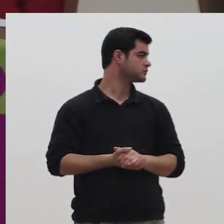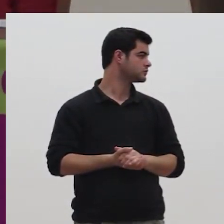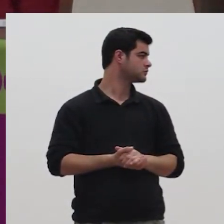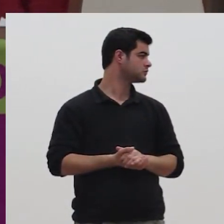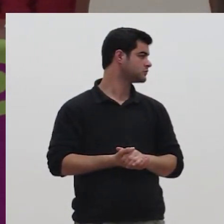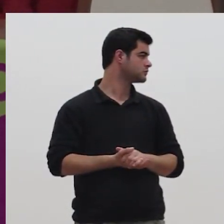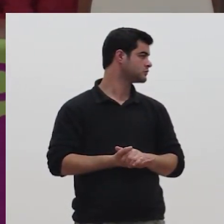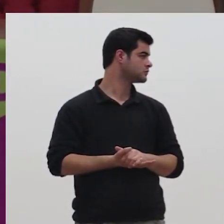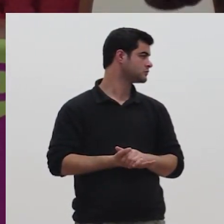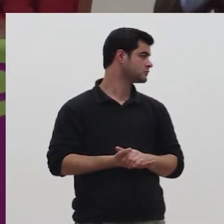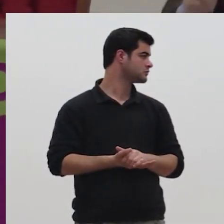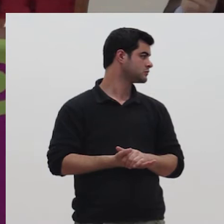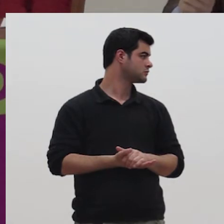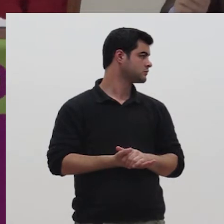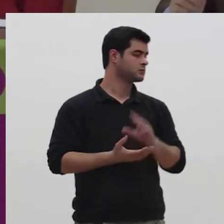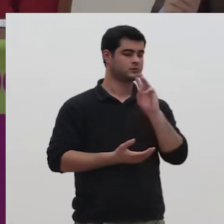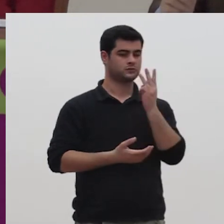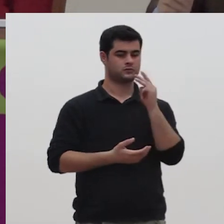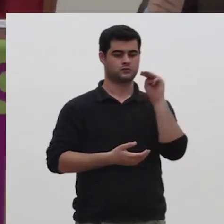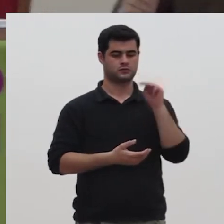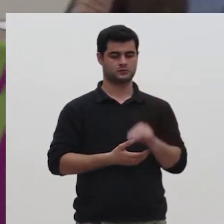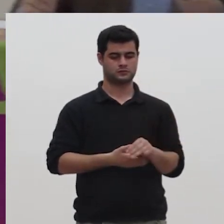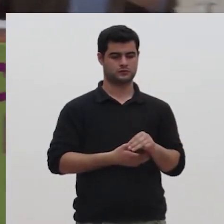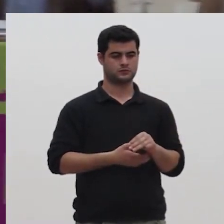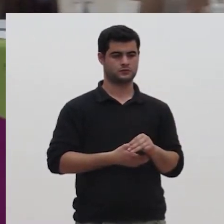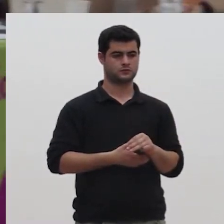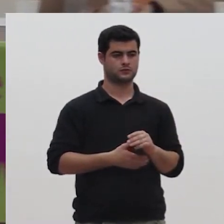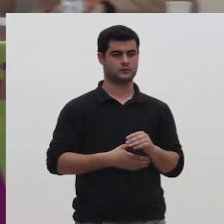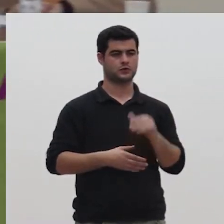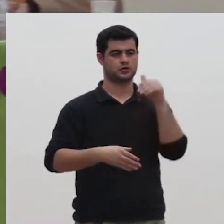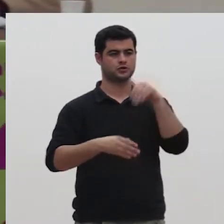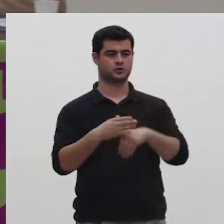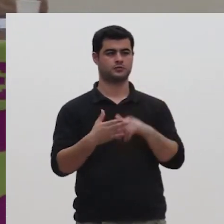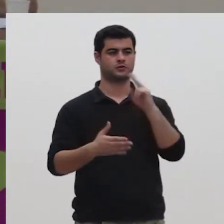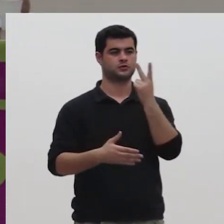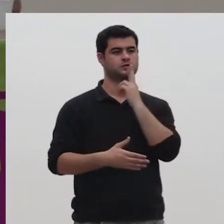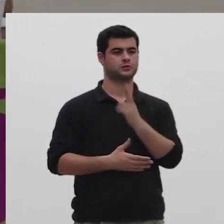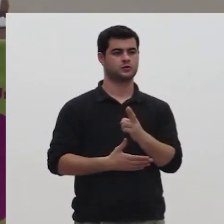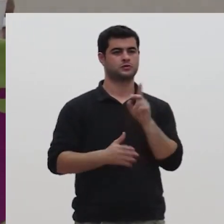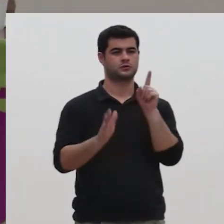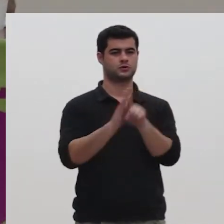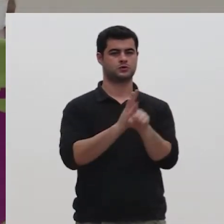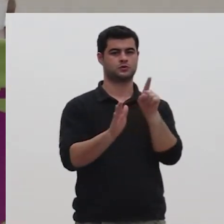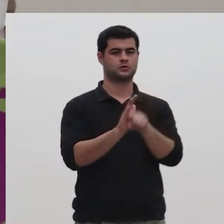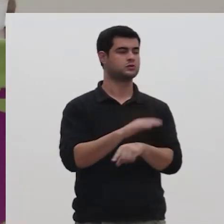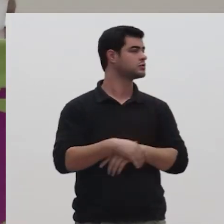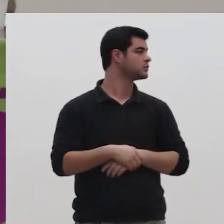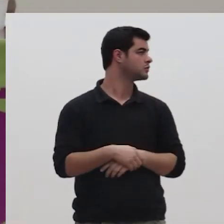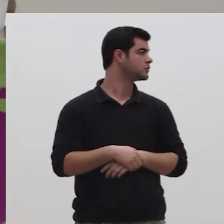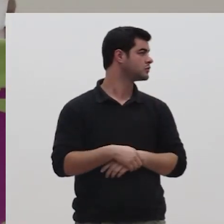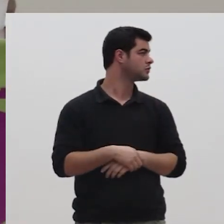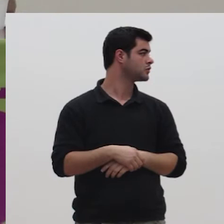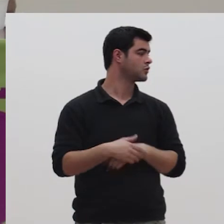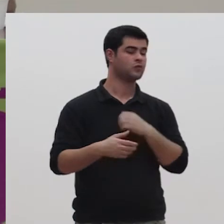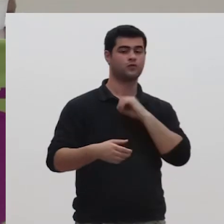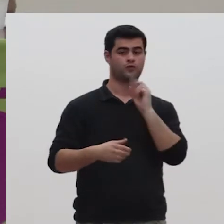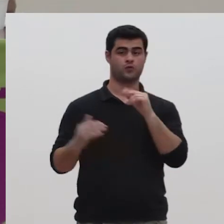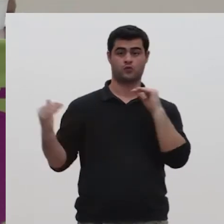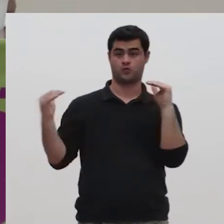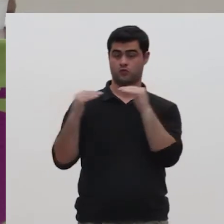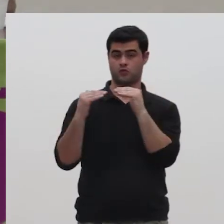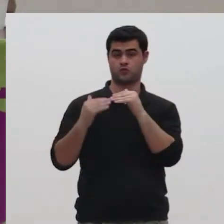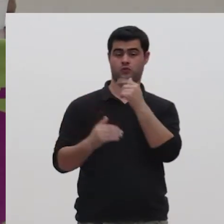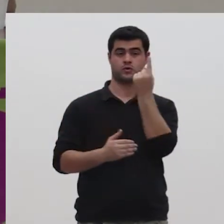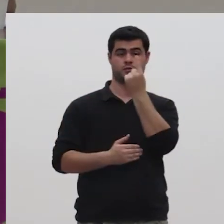3 minutos para chapa 2 responder a pergunta. Eu vou começar fazendo uma grande concordância com a fala do